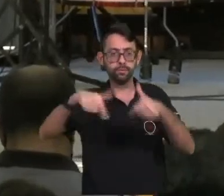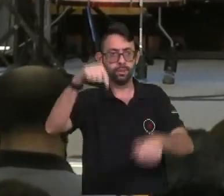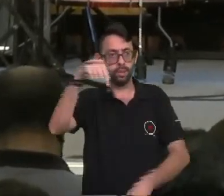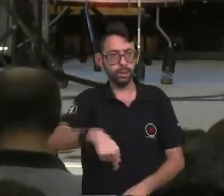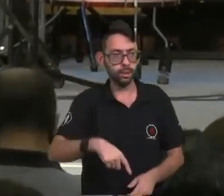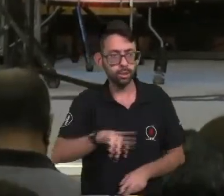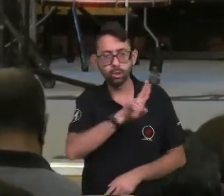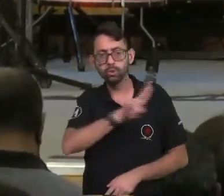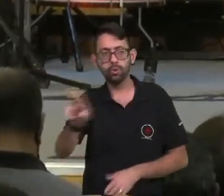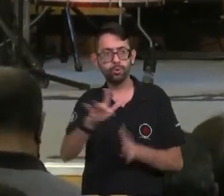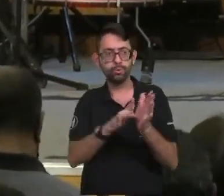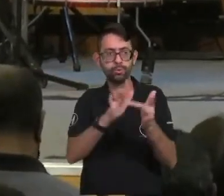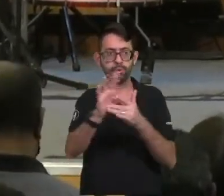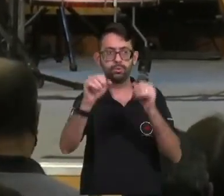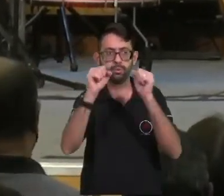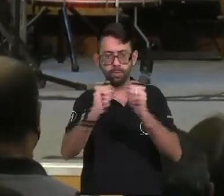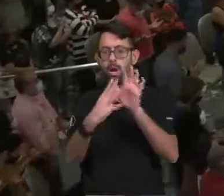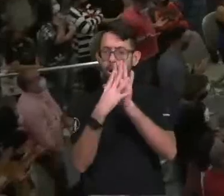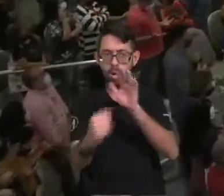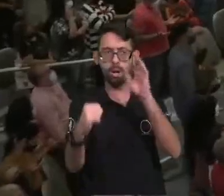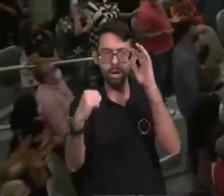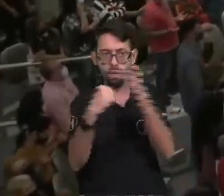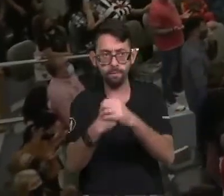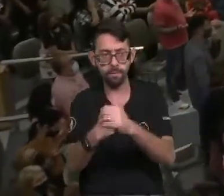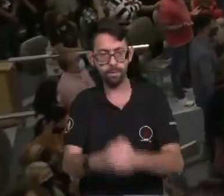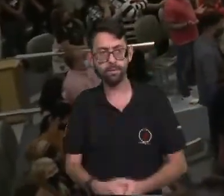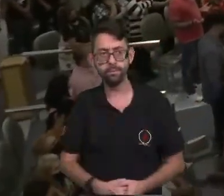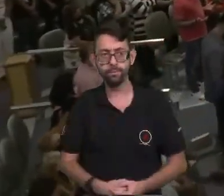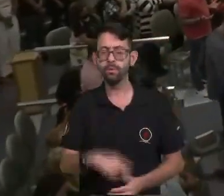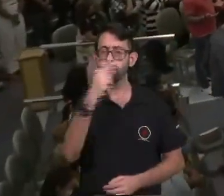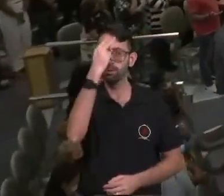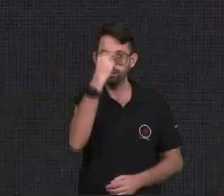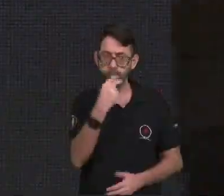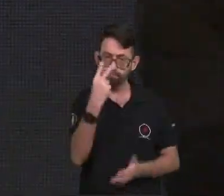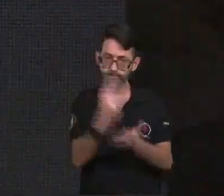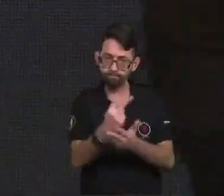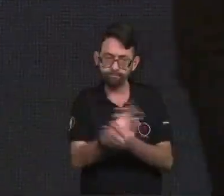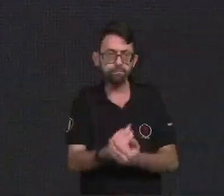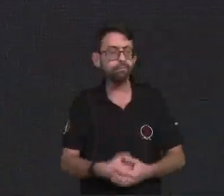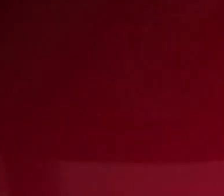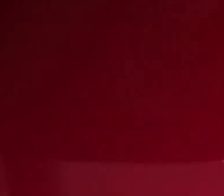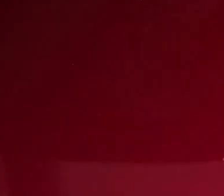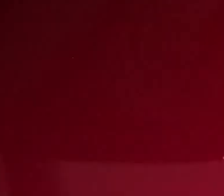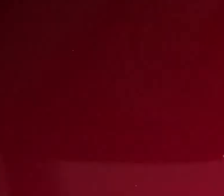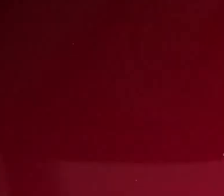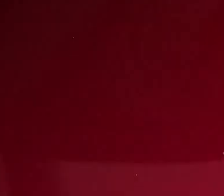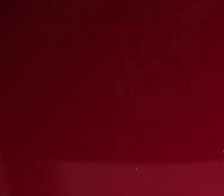do nome de Jesus. Você pode dizer amém? Fica os seus olhos fechados. Pastor Silas.